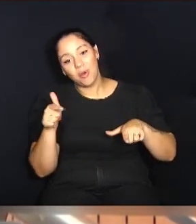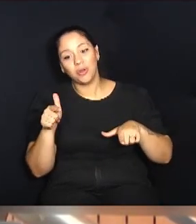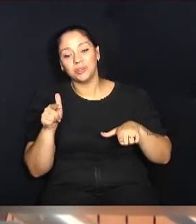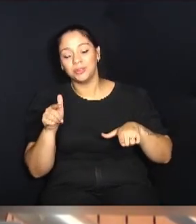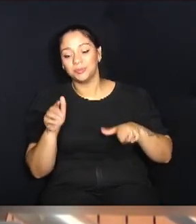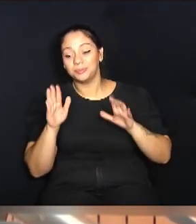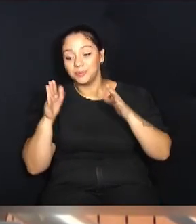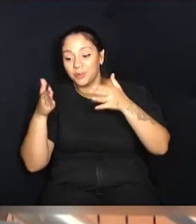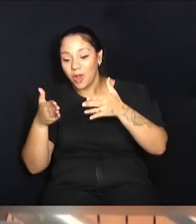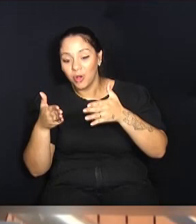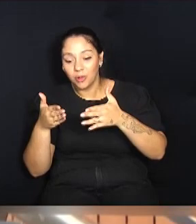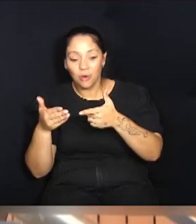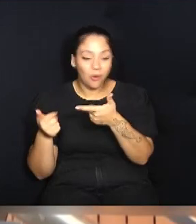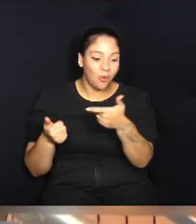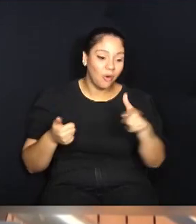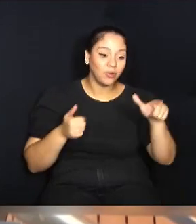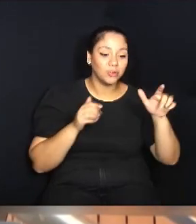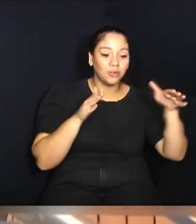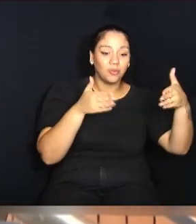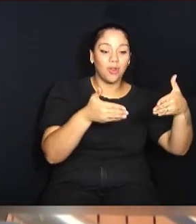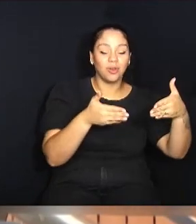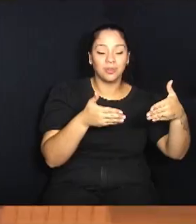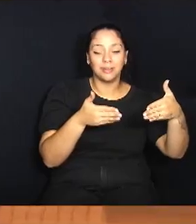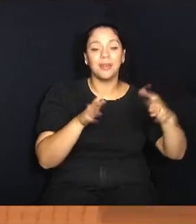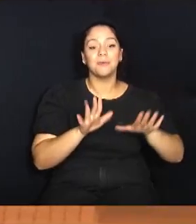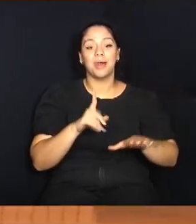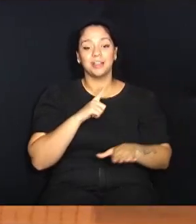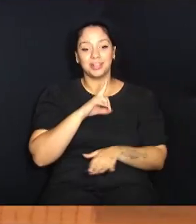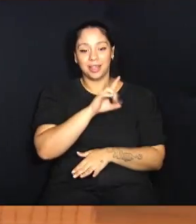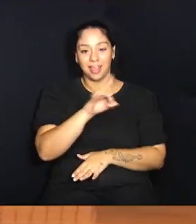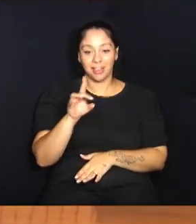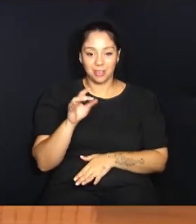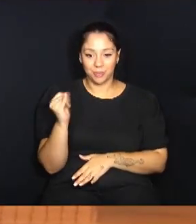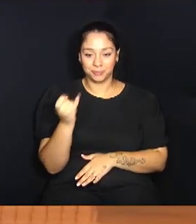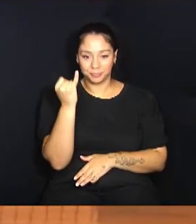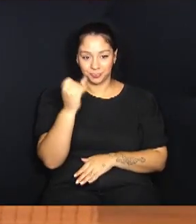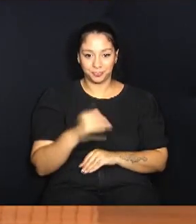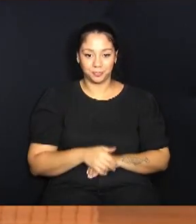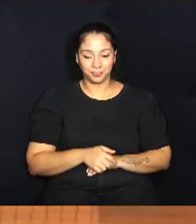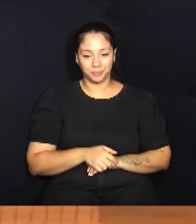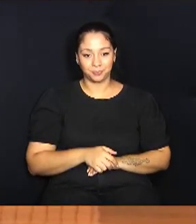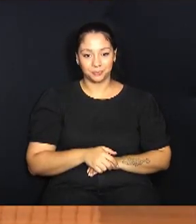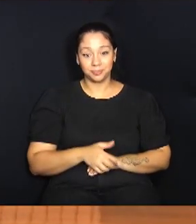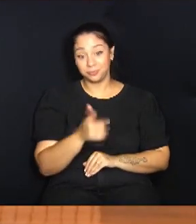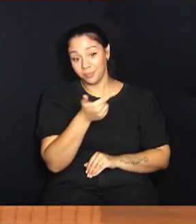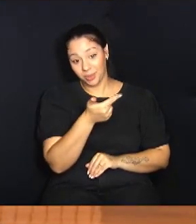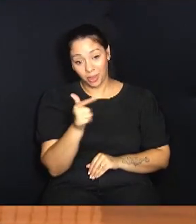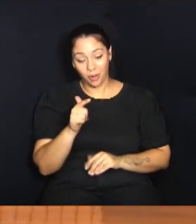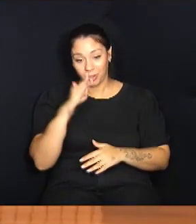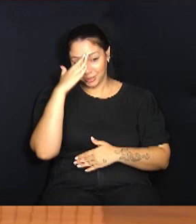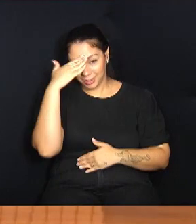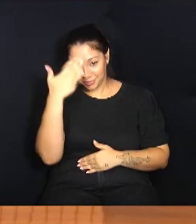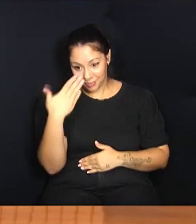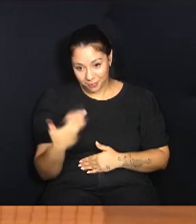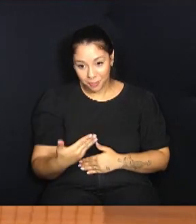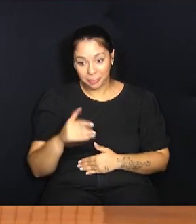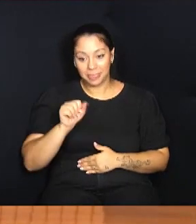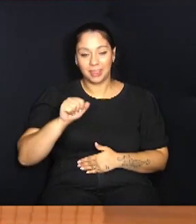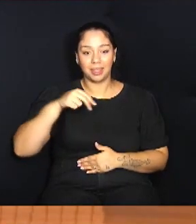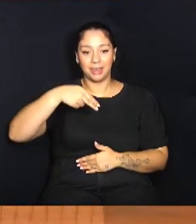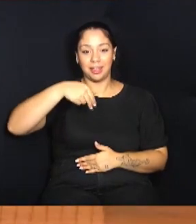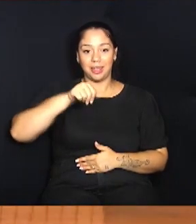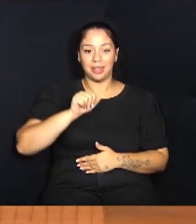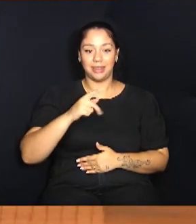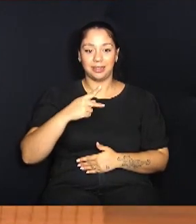outro, mas ele ressuscita em outro. Então, cada um. Outra homenagem foi para Ana Paula Savoy Stênico, que